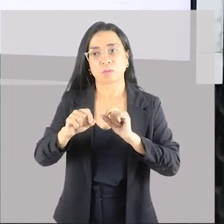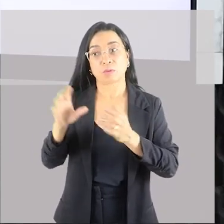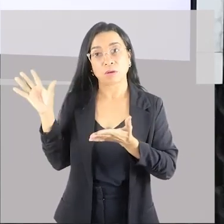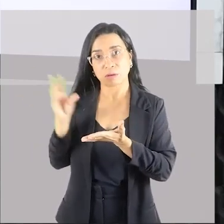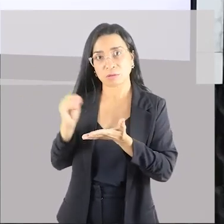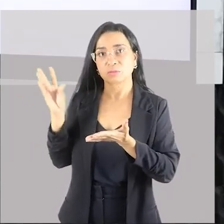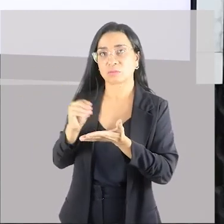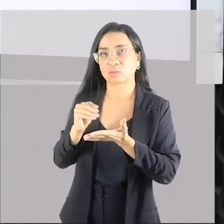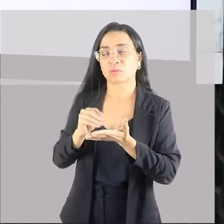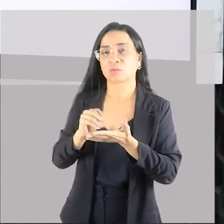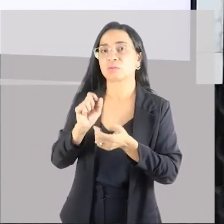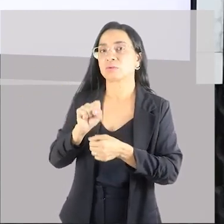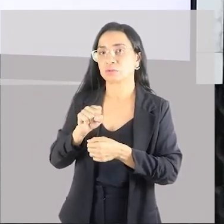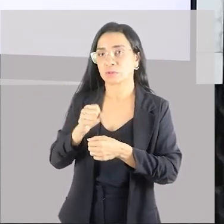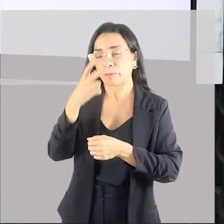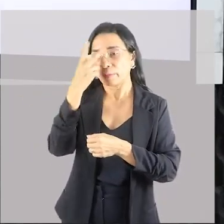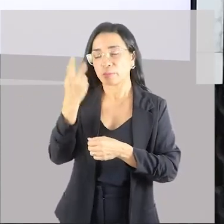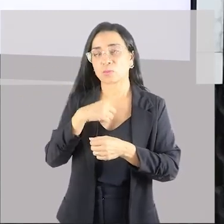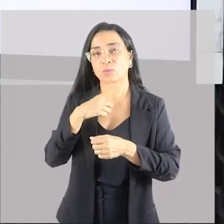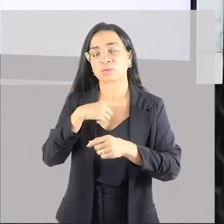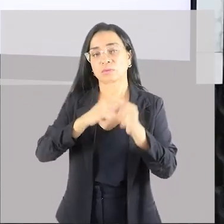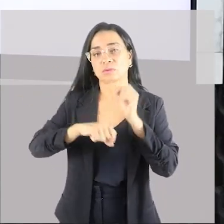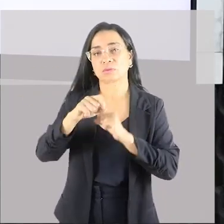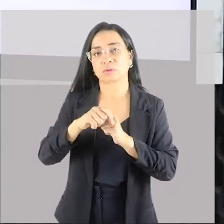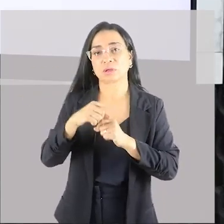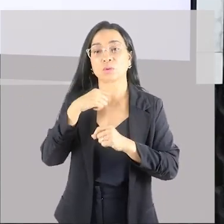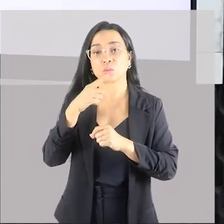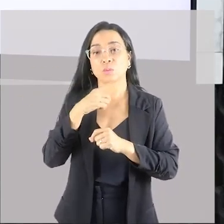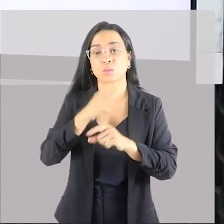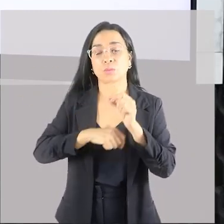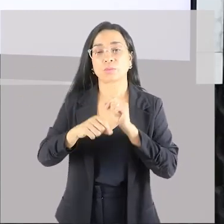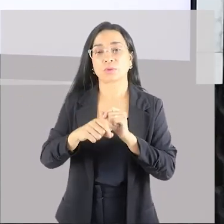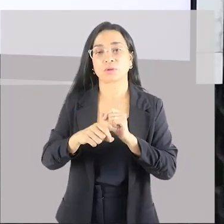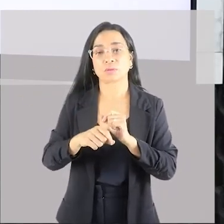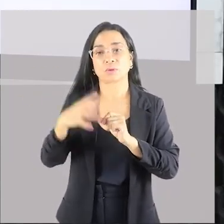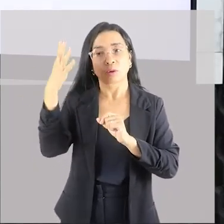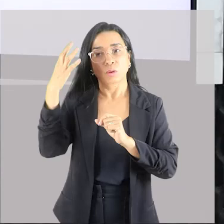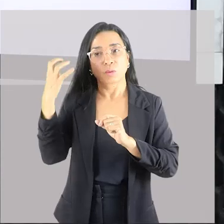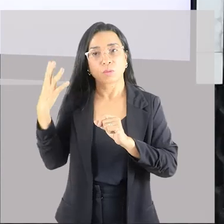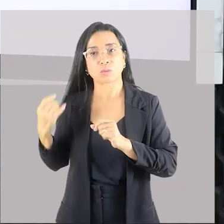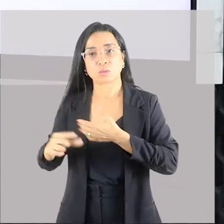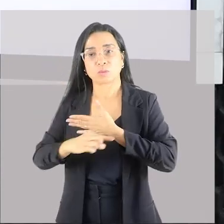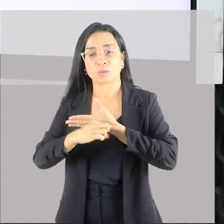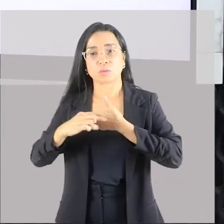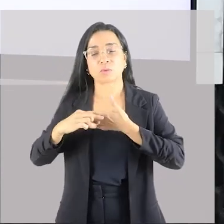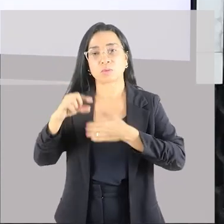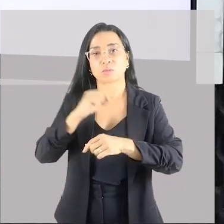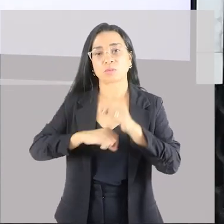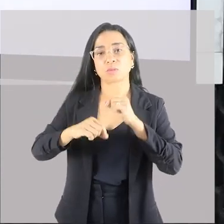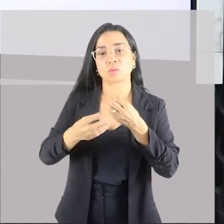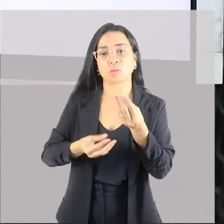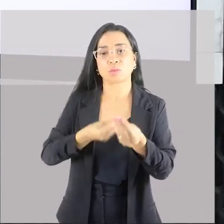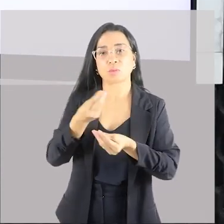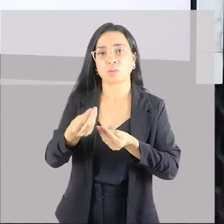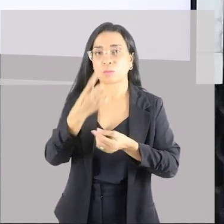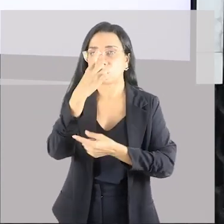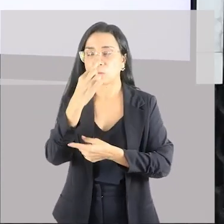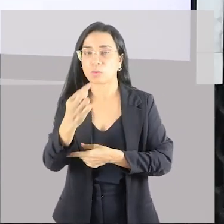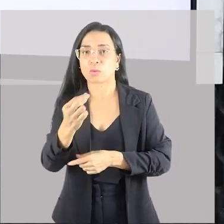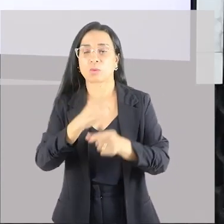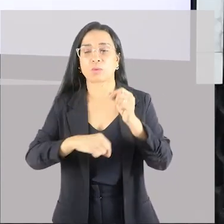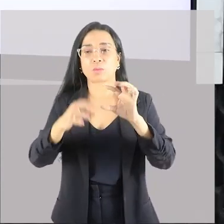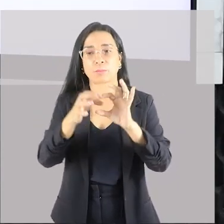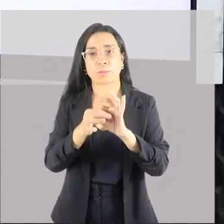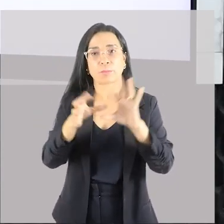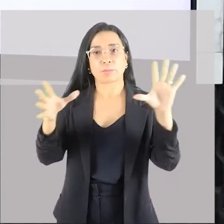Anotou? Isso, muita gente tem dúvidas sobre isso. Rousseau é um autor, assim como Locke,